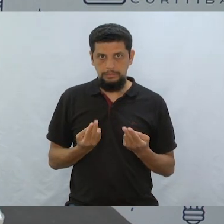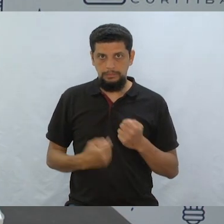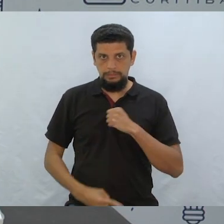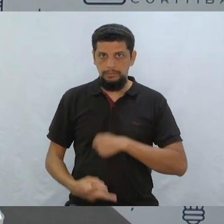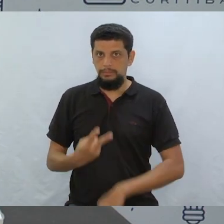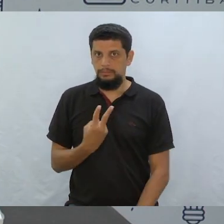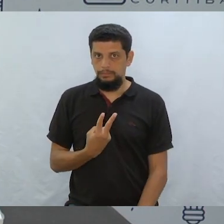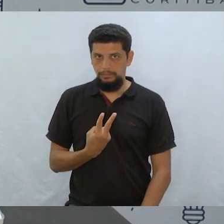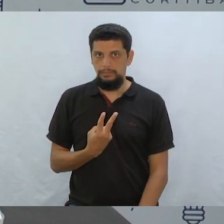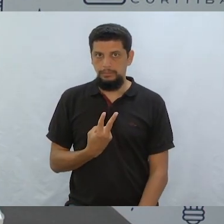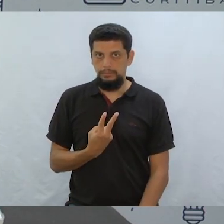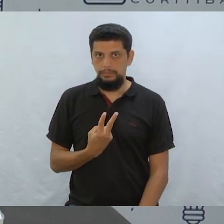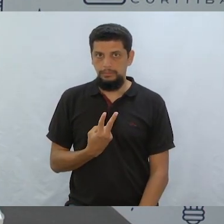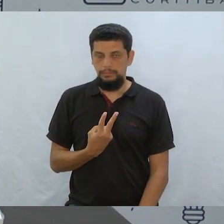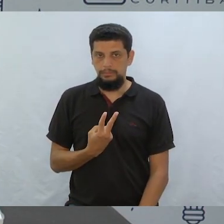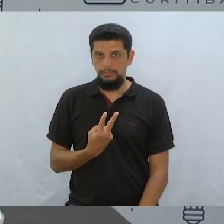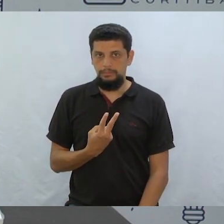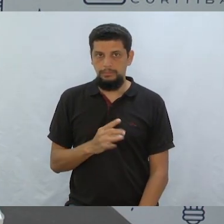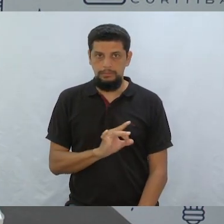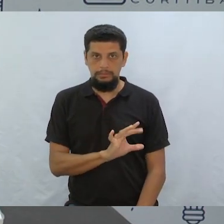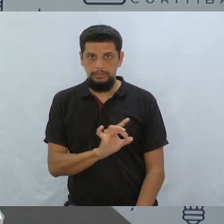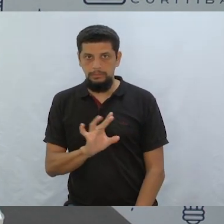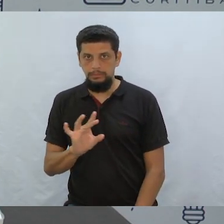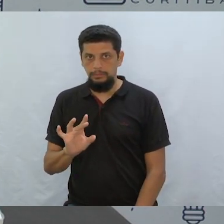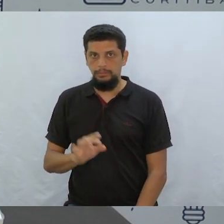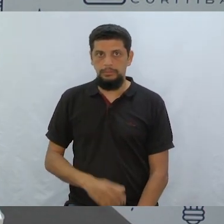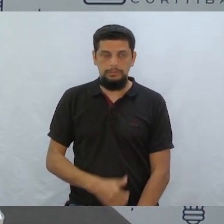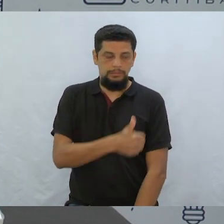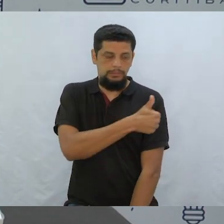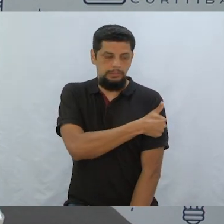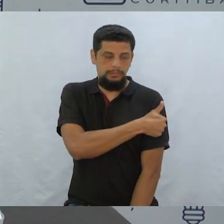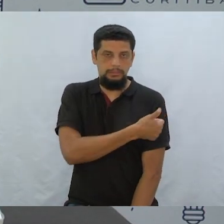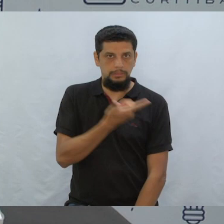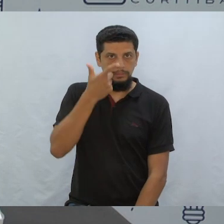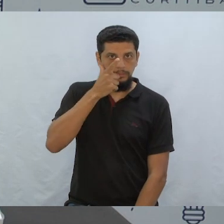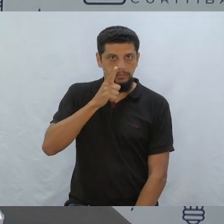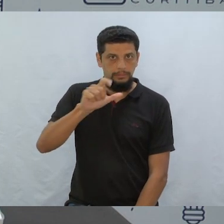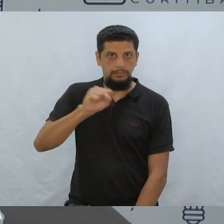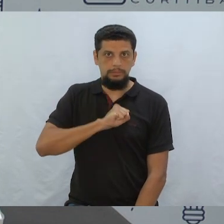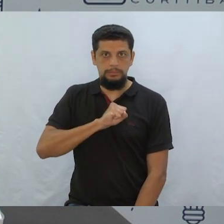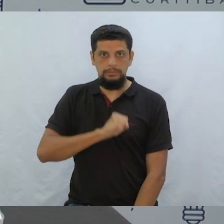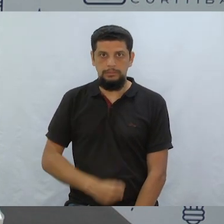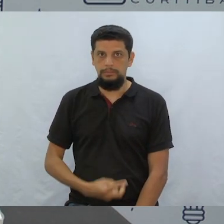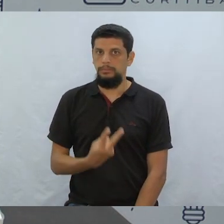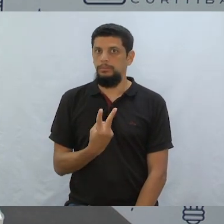a dois pedaços, né? Que cada um recebeu. Então, o número 2.